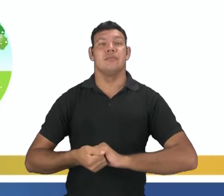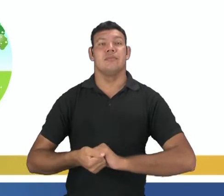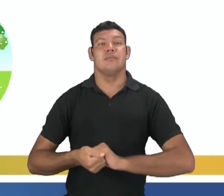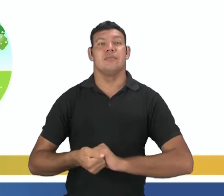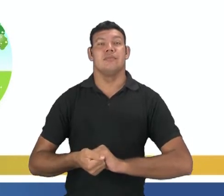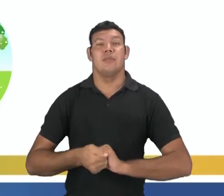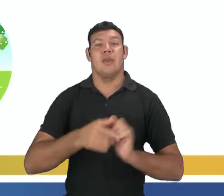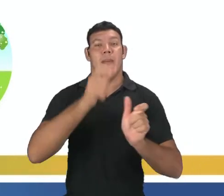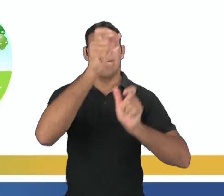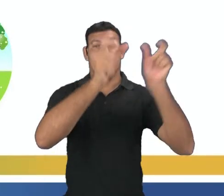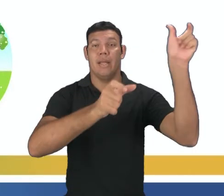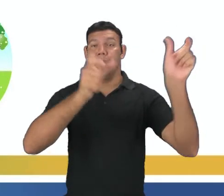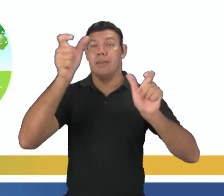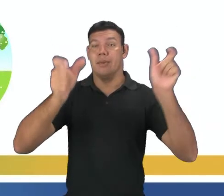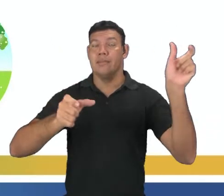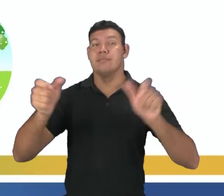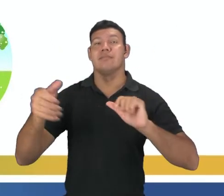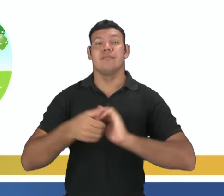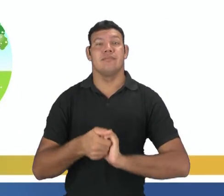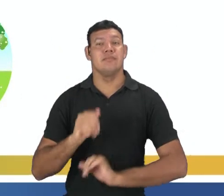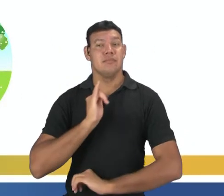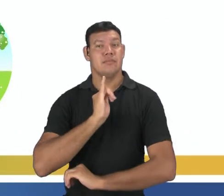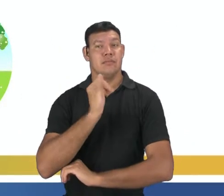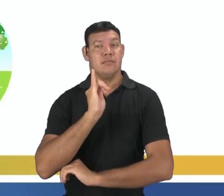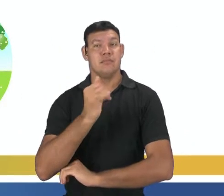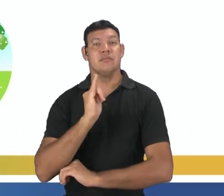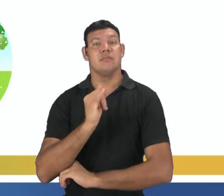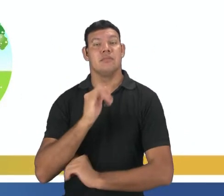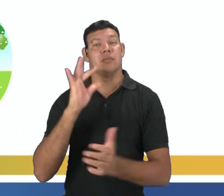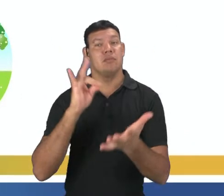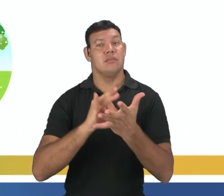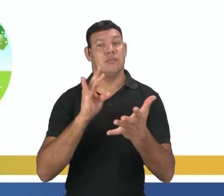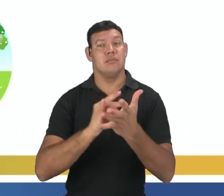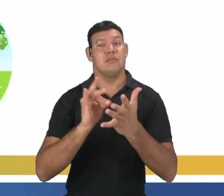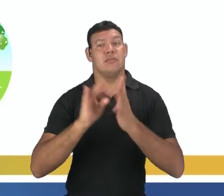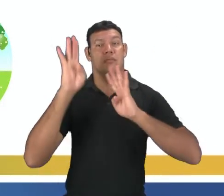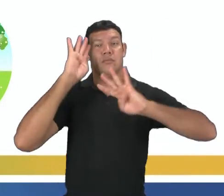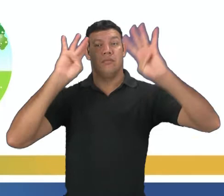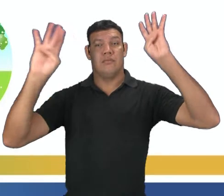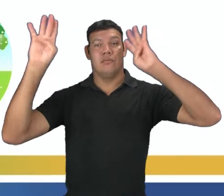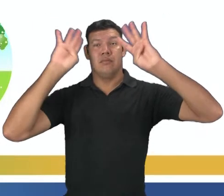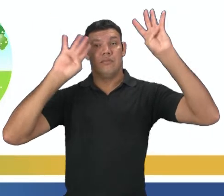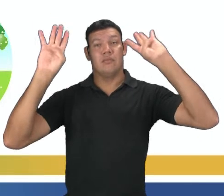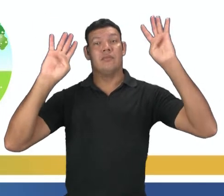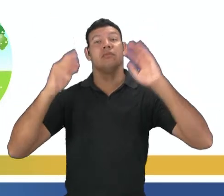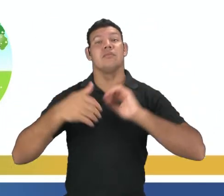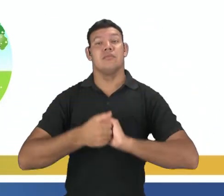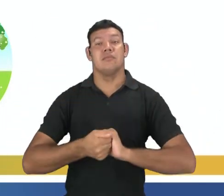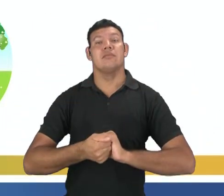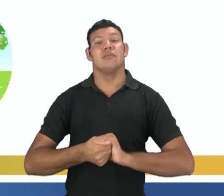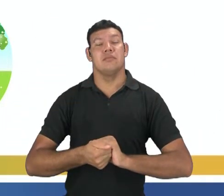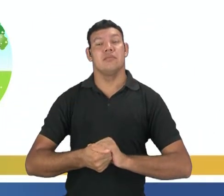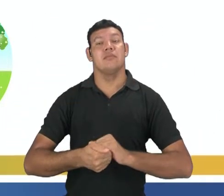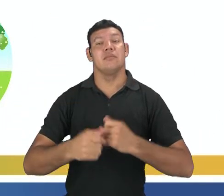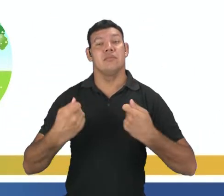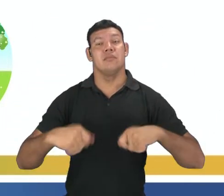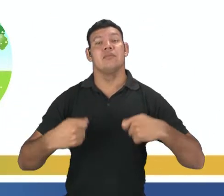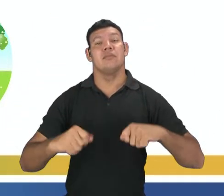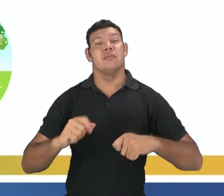Os personagens. As narrativas, reais ou fictícias, precisam ter um ou mais